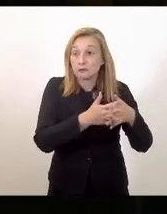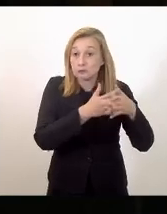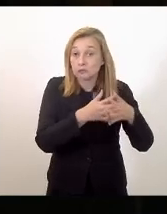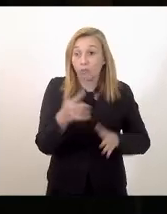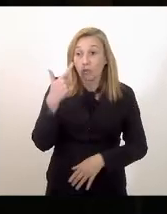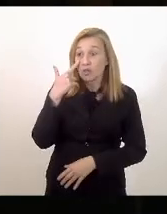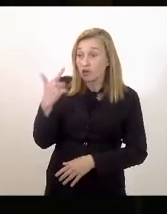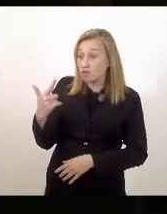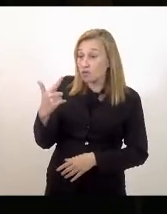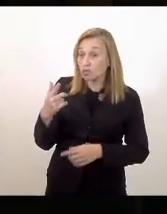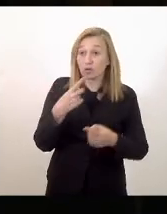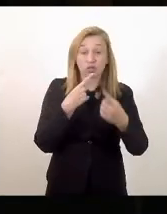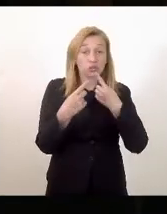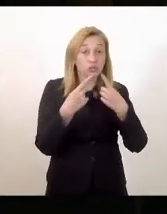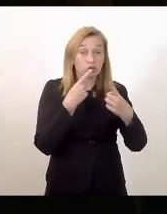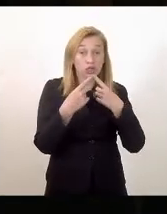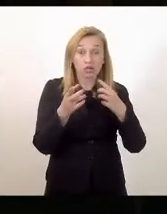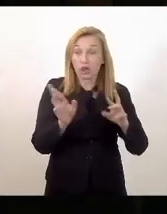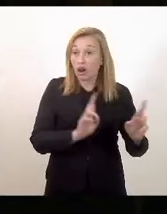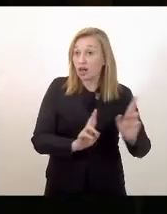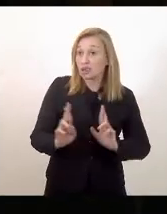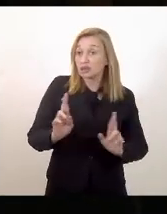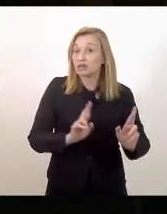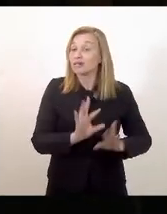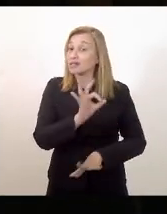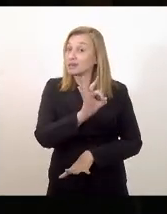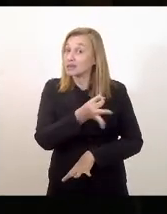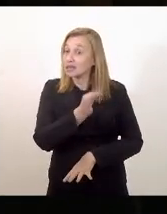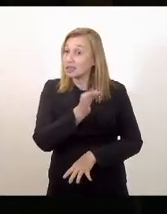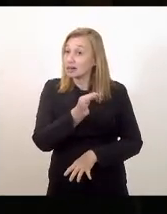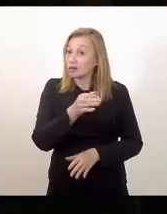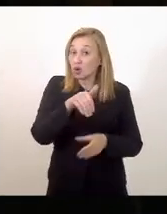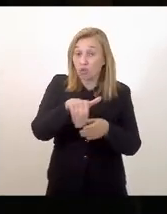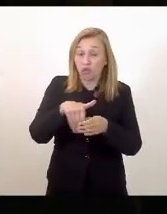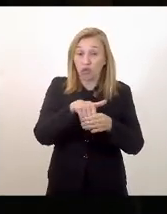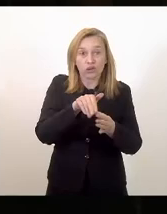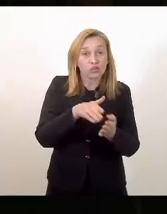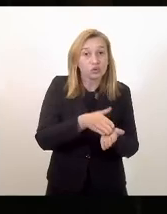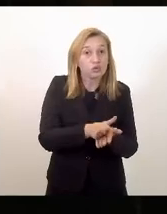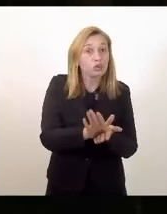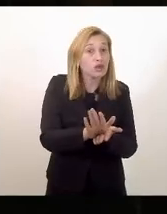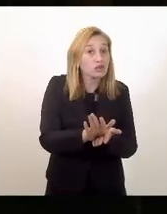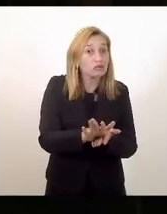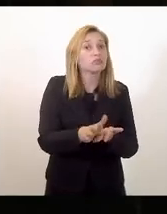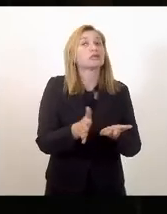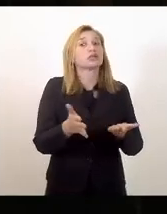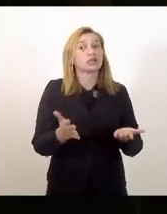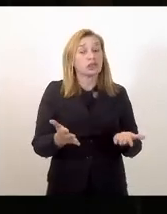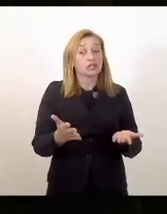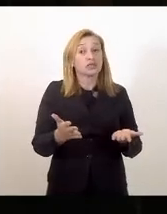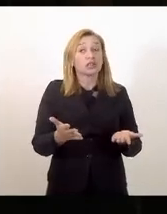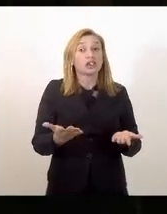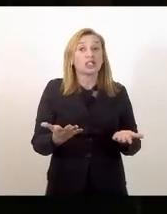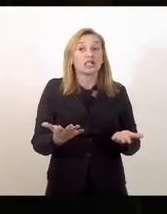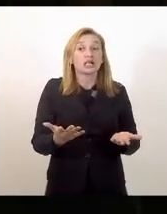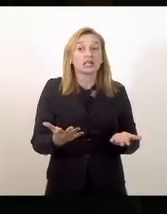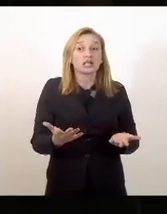no debate relacionado exatamente ao voto impresso, né, essa